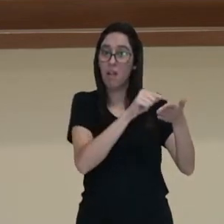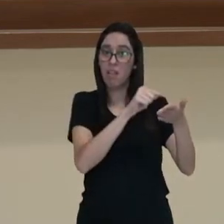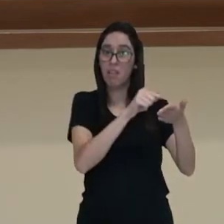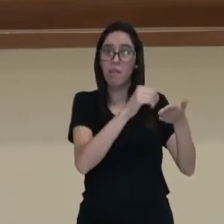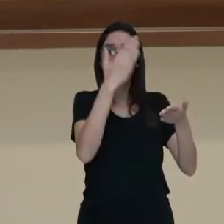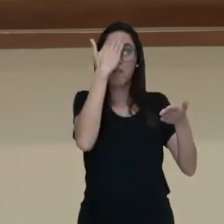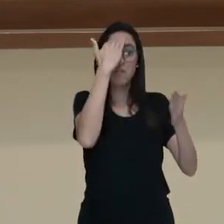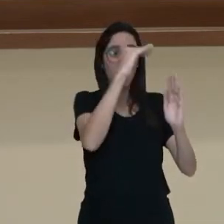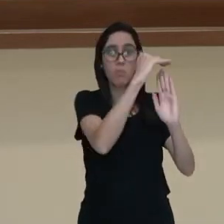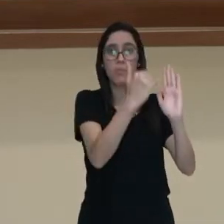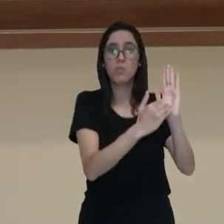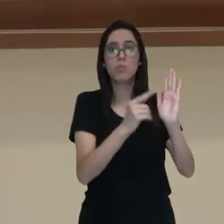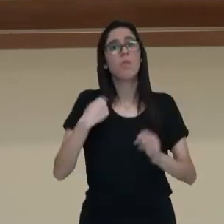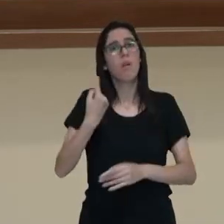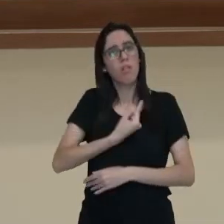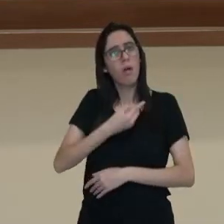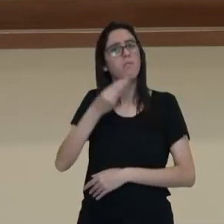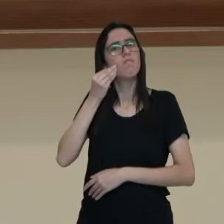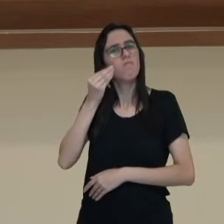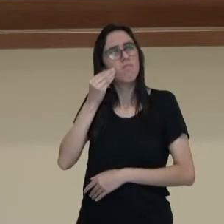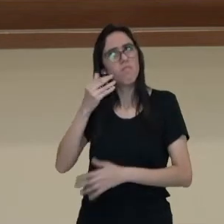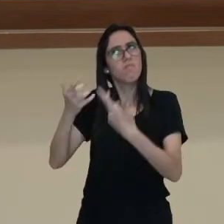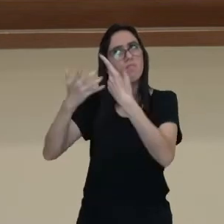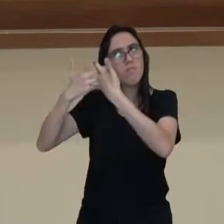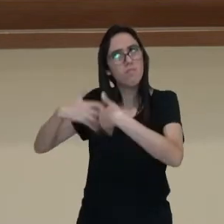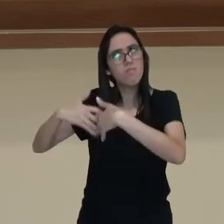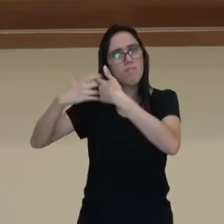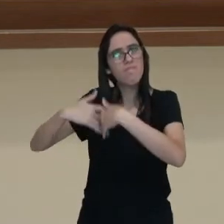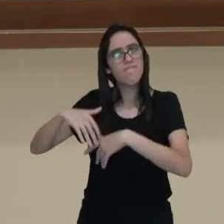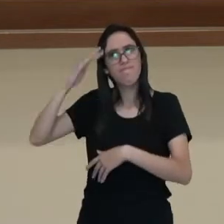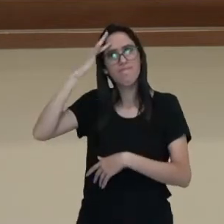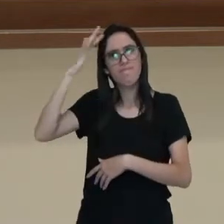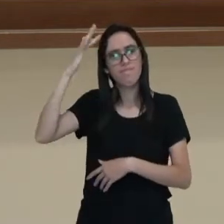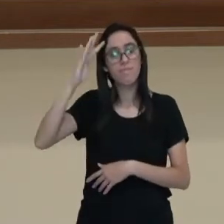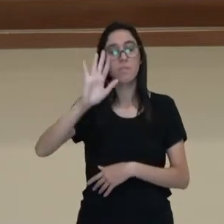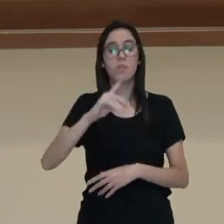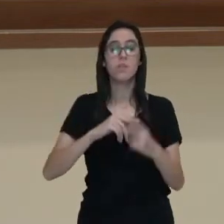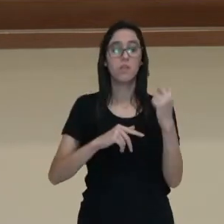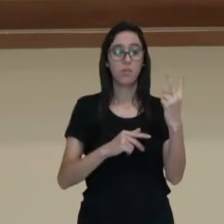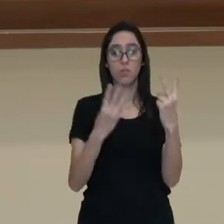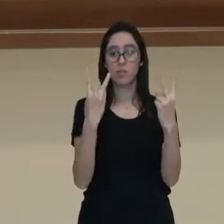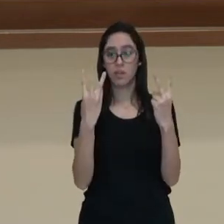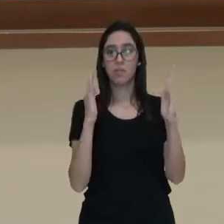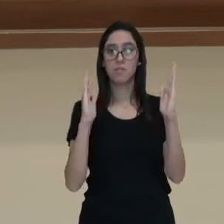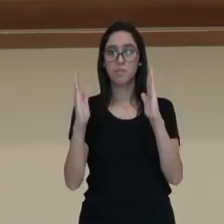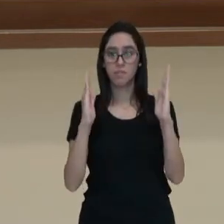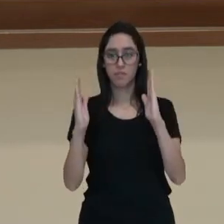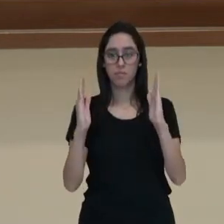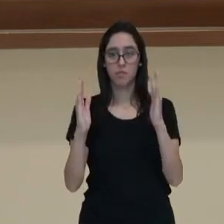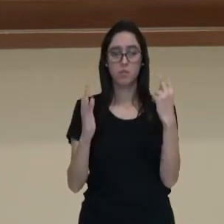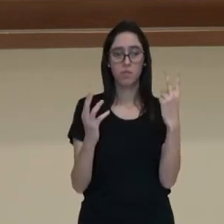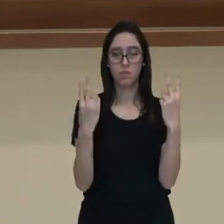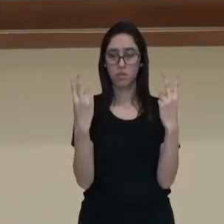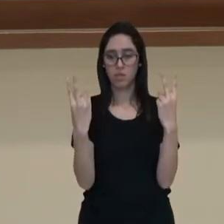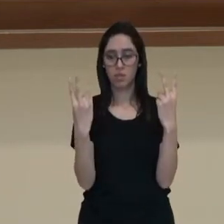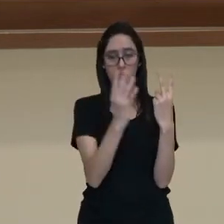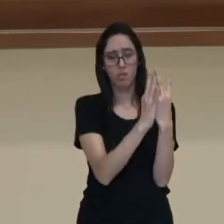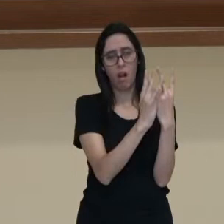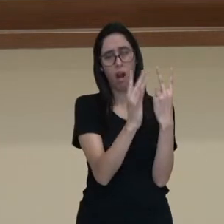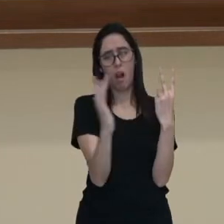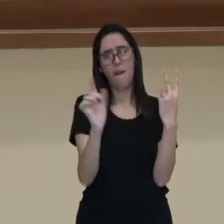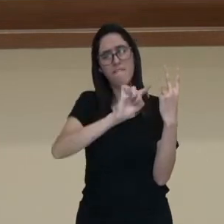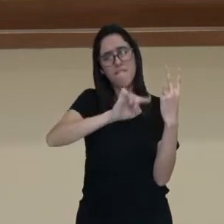nós não sabemos, tá bom? Então, eu sei que ela está entre 2 e 3. Então, entre 2 e 3 eu tenho os números